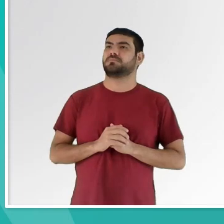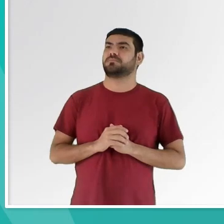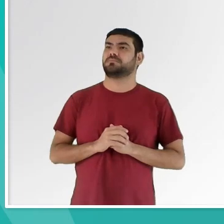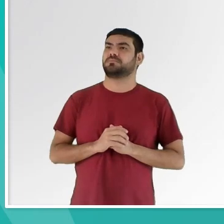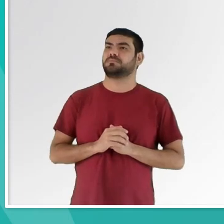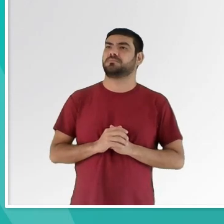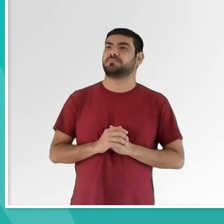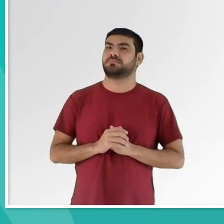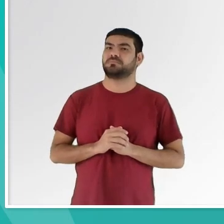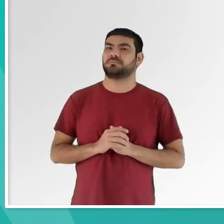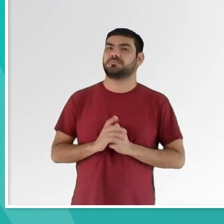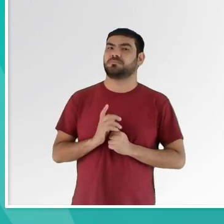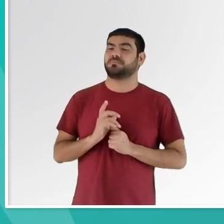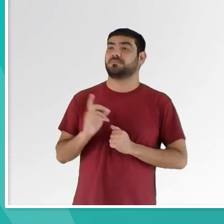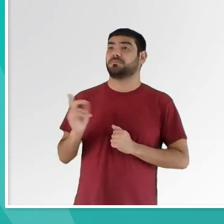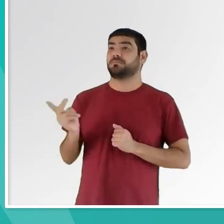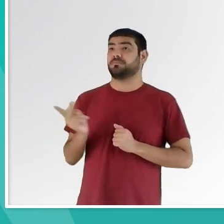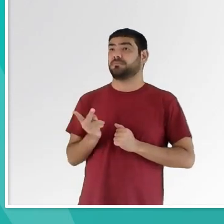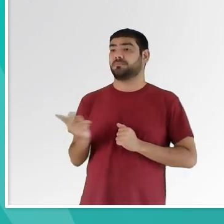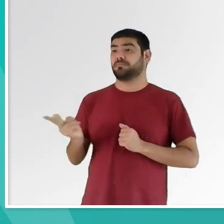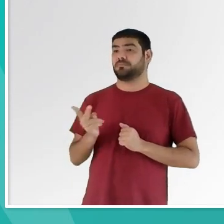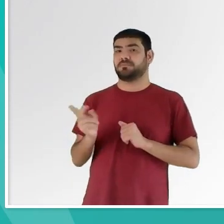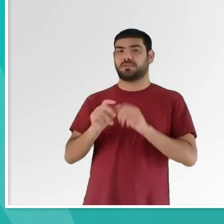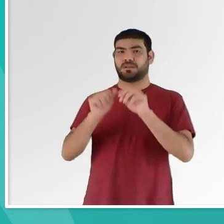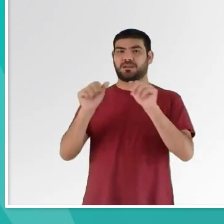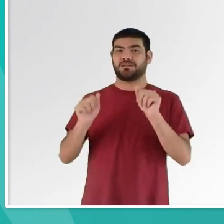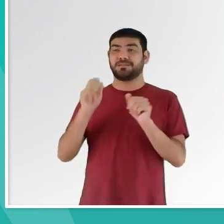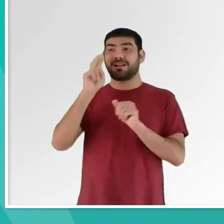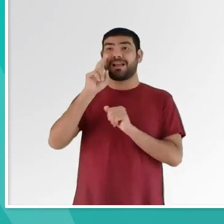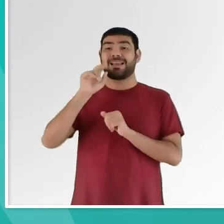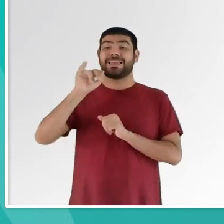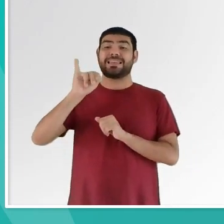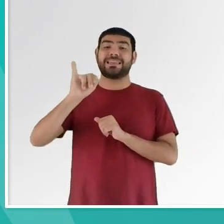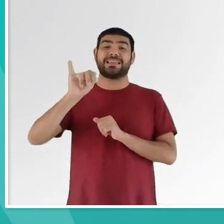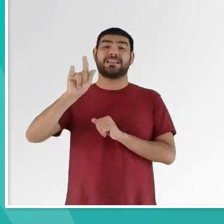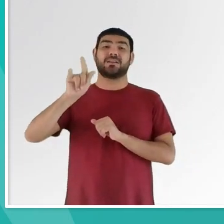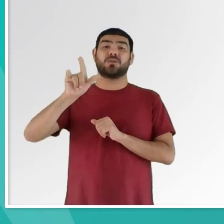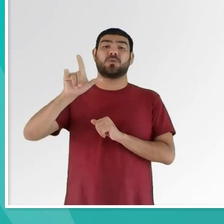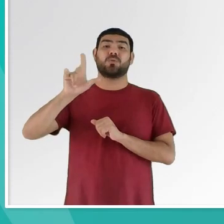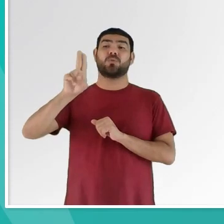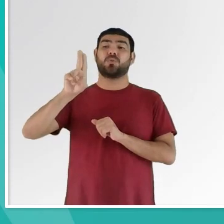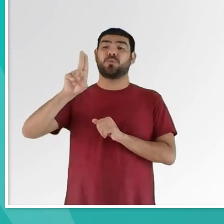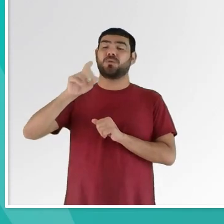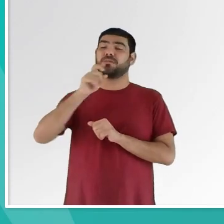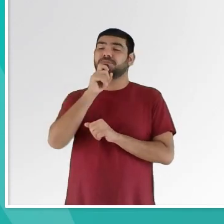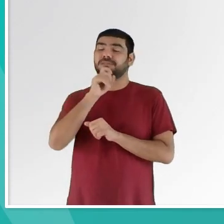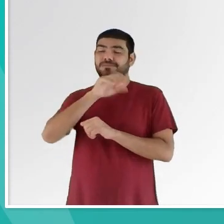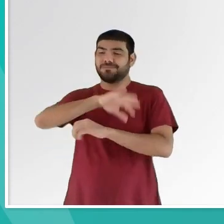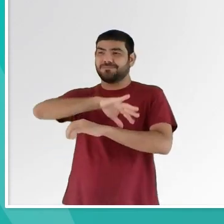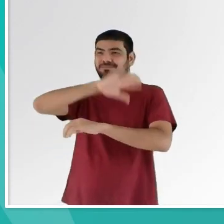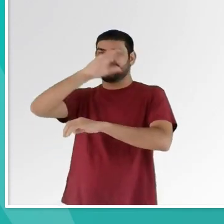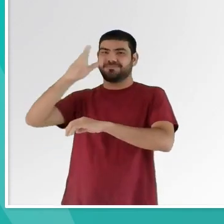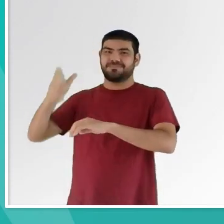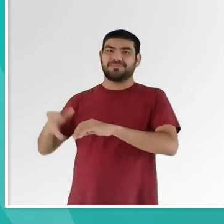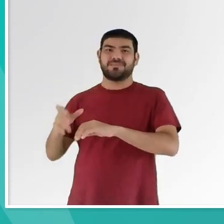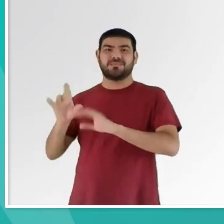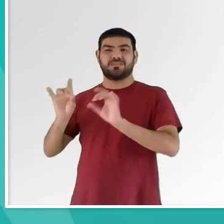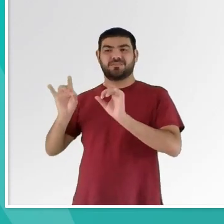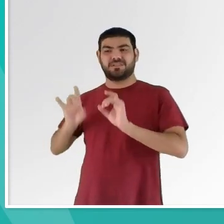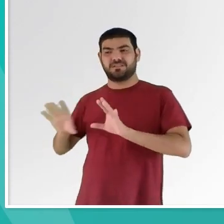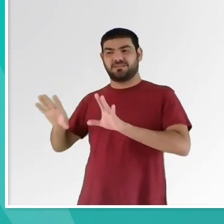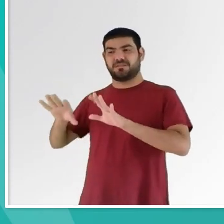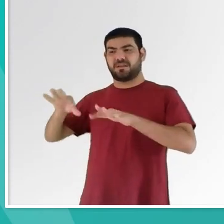de pedra, não é? Que vocês estão vendo aí. Tudo feito com placas que foram descartadas, placas de metais que